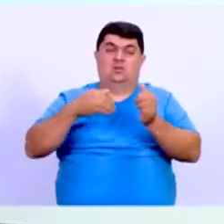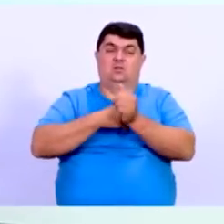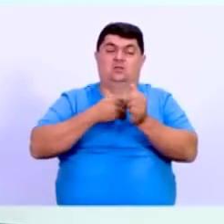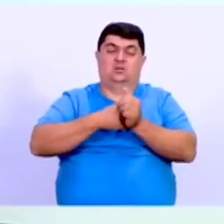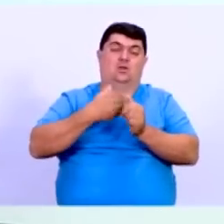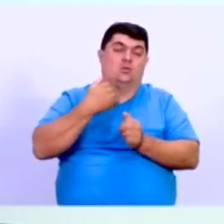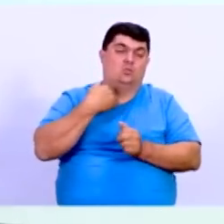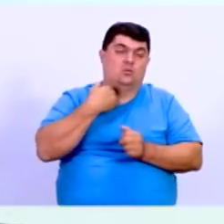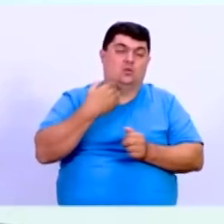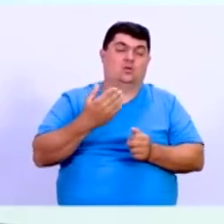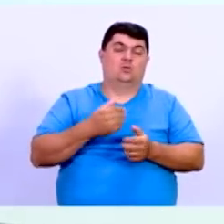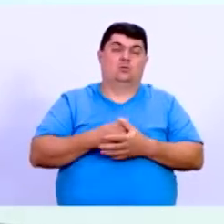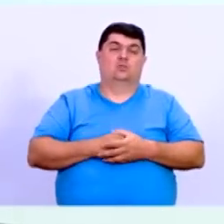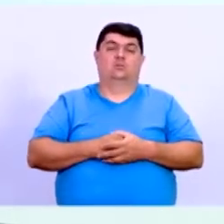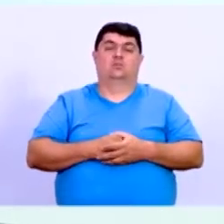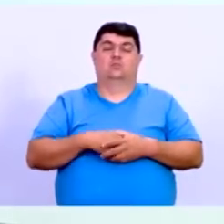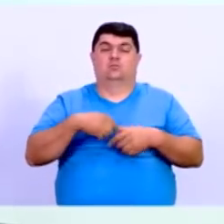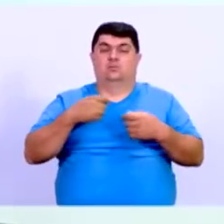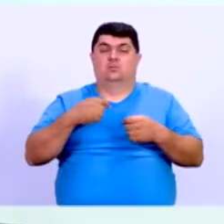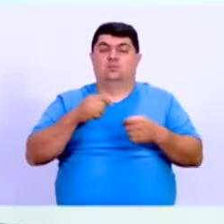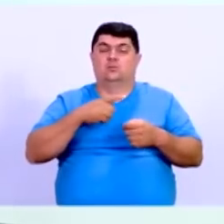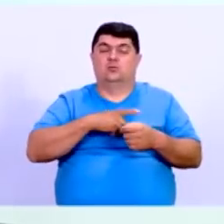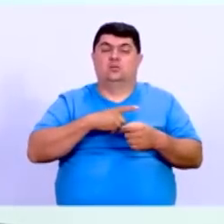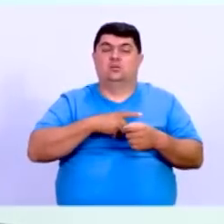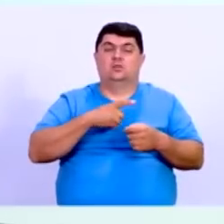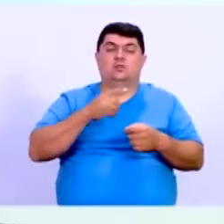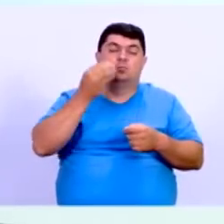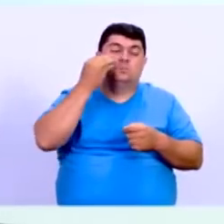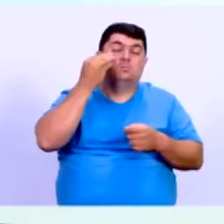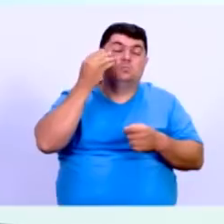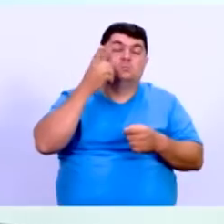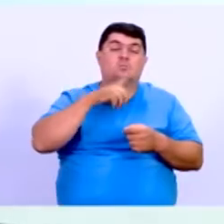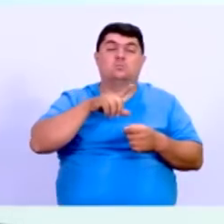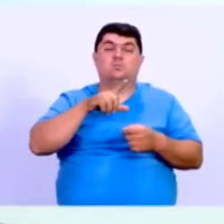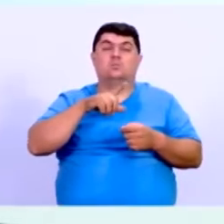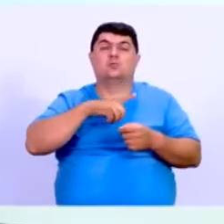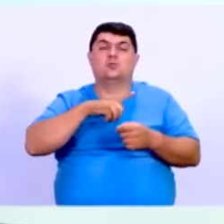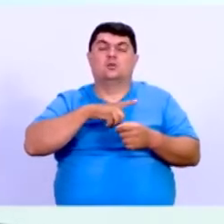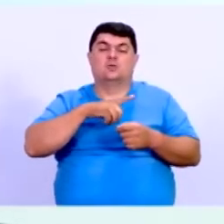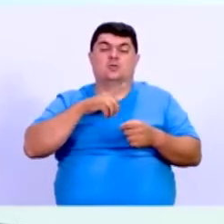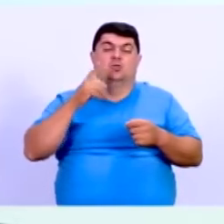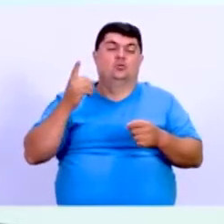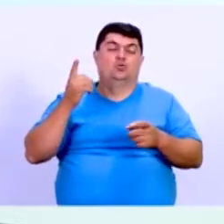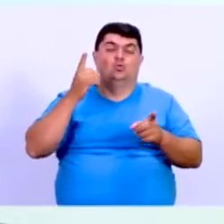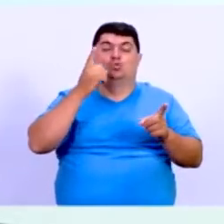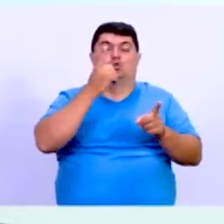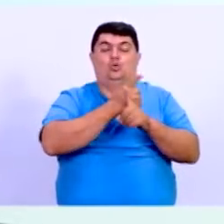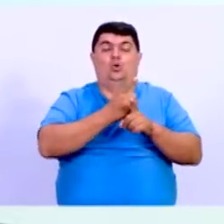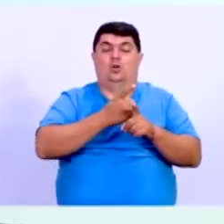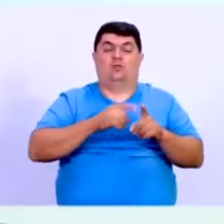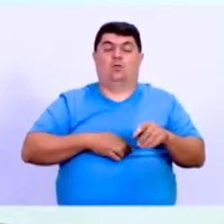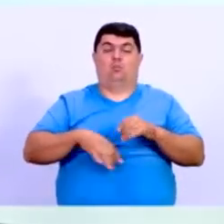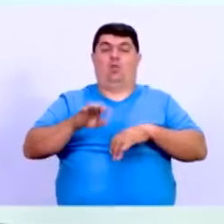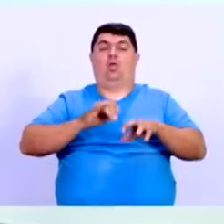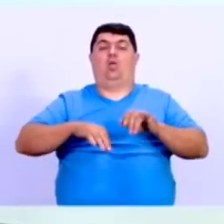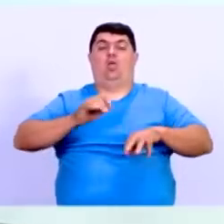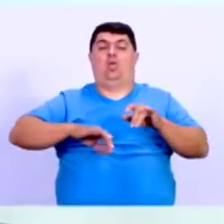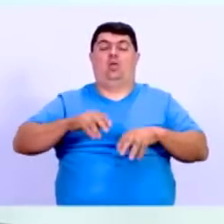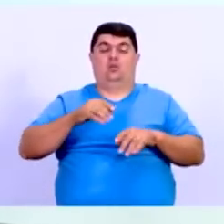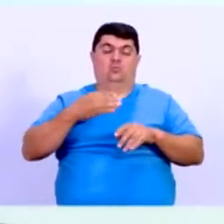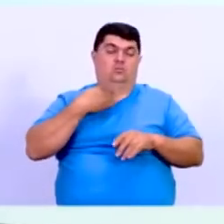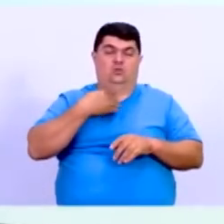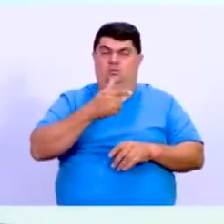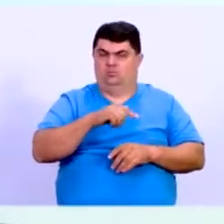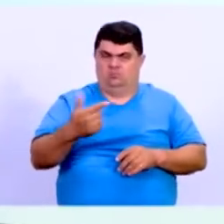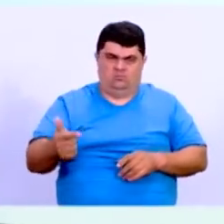bancária, né? Então tem que tomar essa certa cautela. Não é em qualquer ambiente que você chega e acessa, por exemplo, a tua conta bancária,